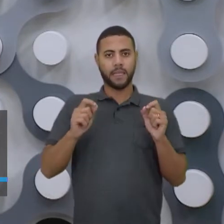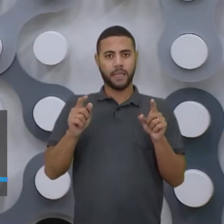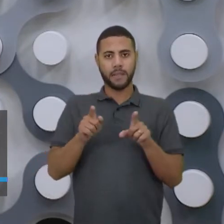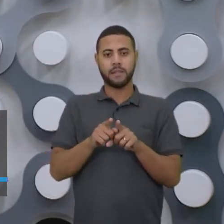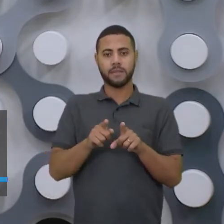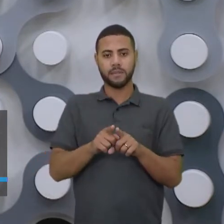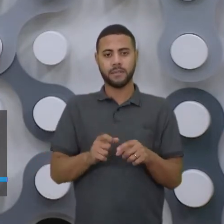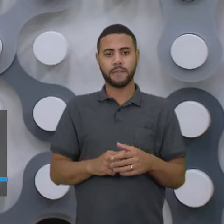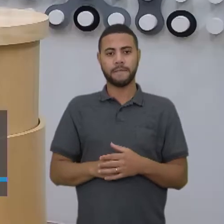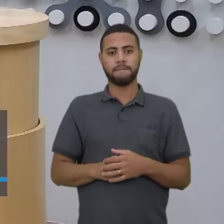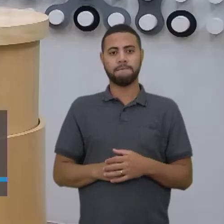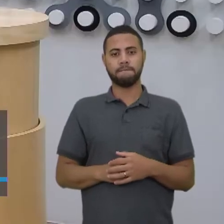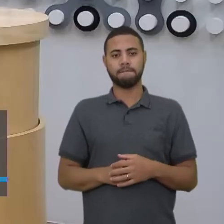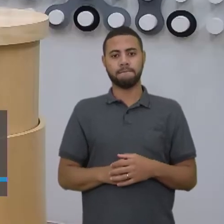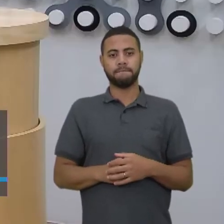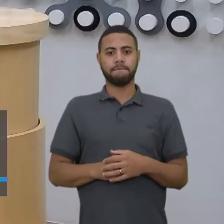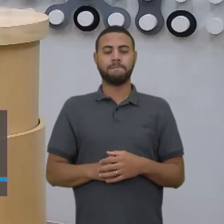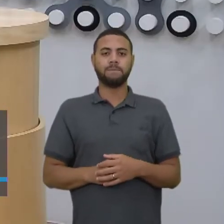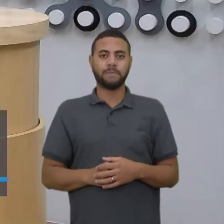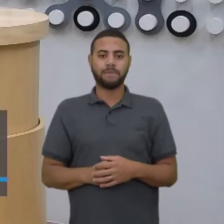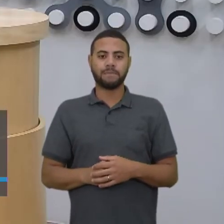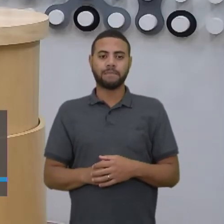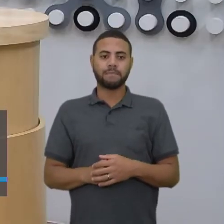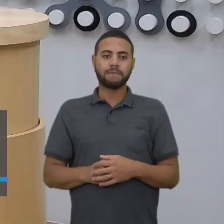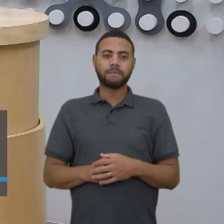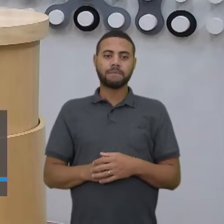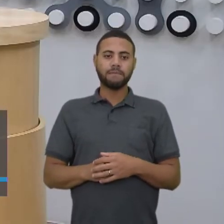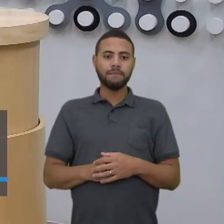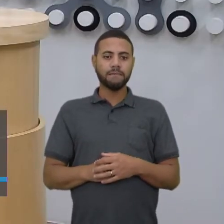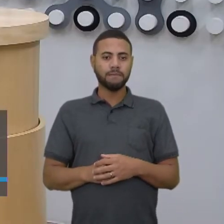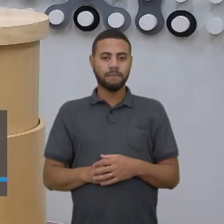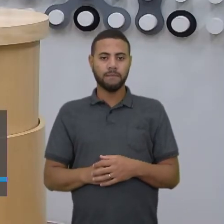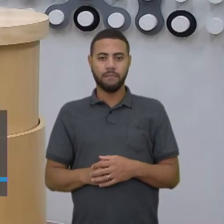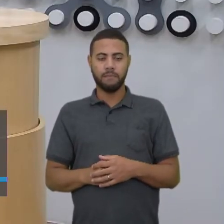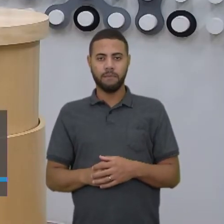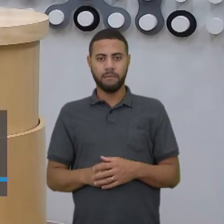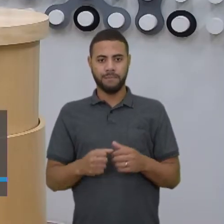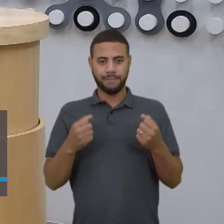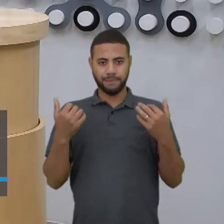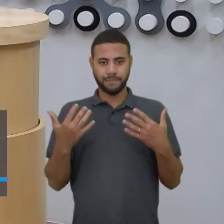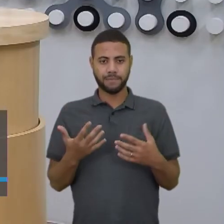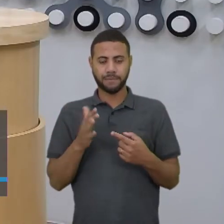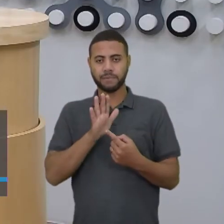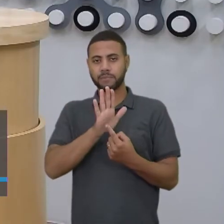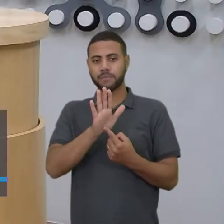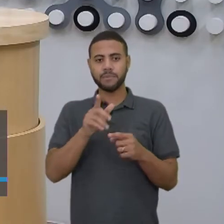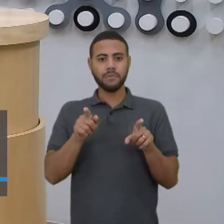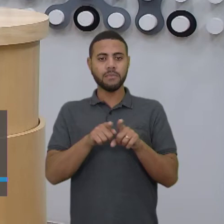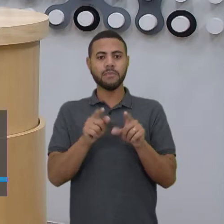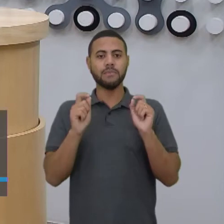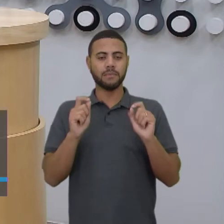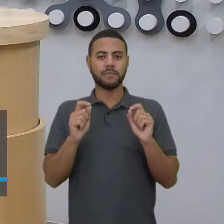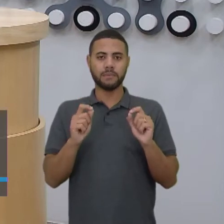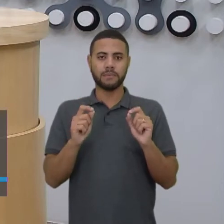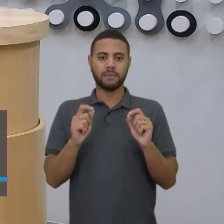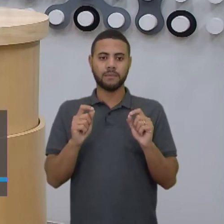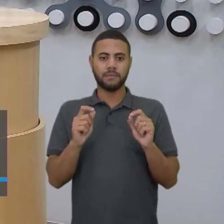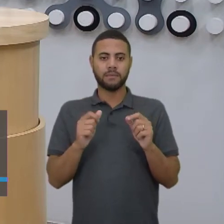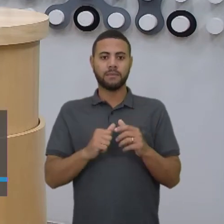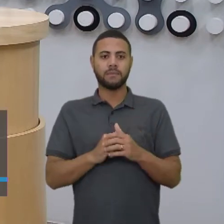questão de igualdade de gênero, né? Um dos objetivos. Eu não sei qual foi o componente, qual aula que eu falei em algum momento nesse